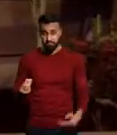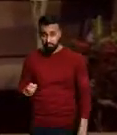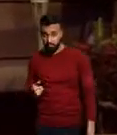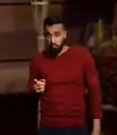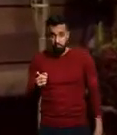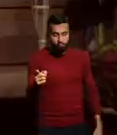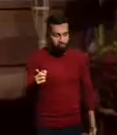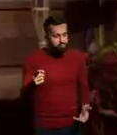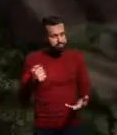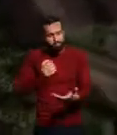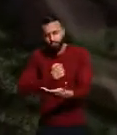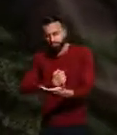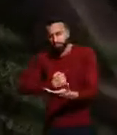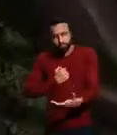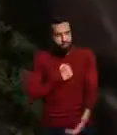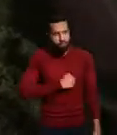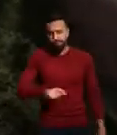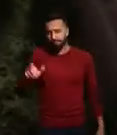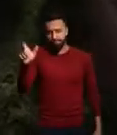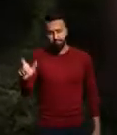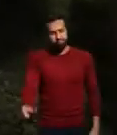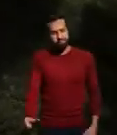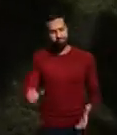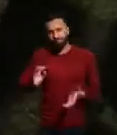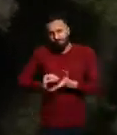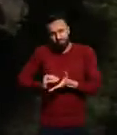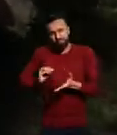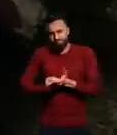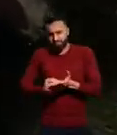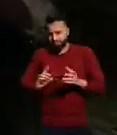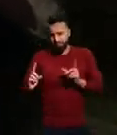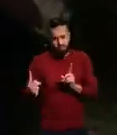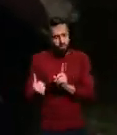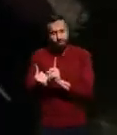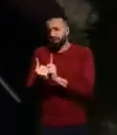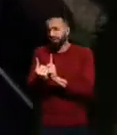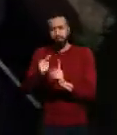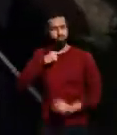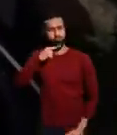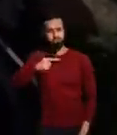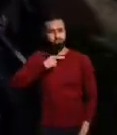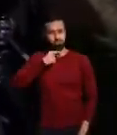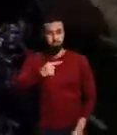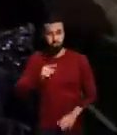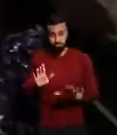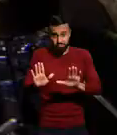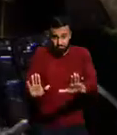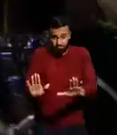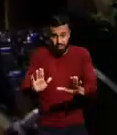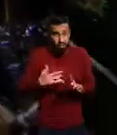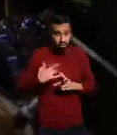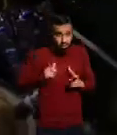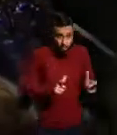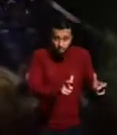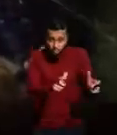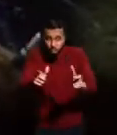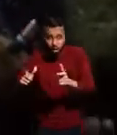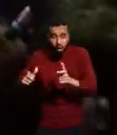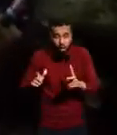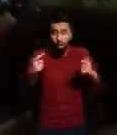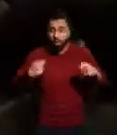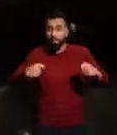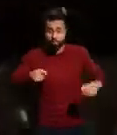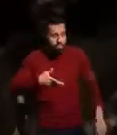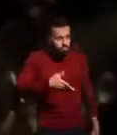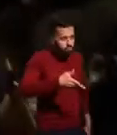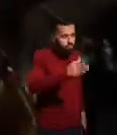Você me faz falta, sem você comigo não dá pra viver. Porém há lugares que eu